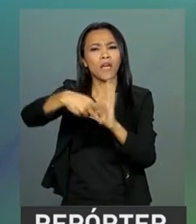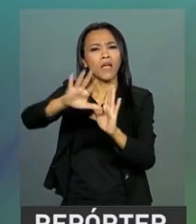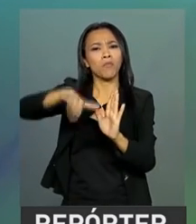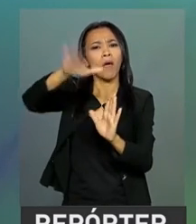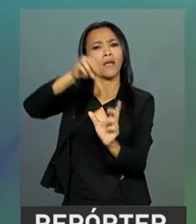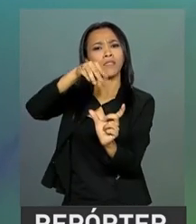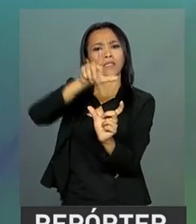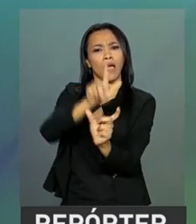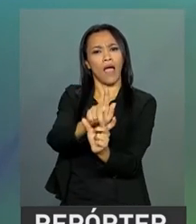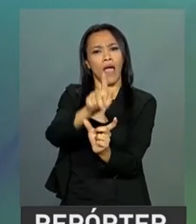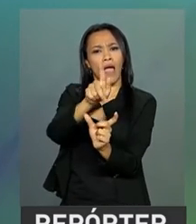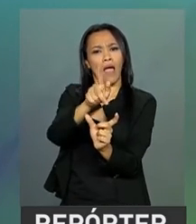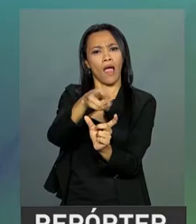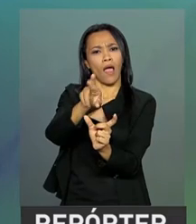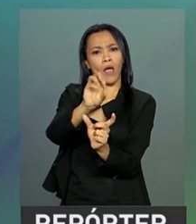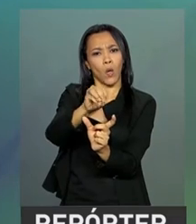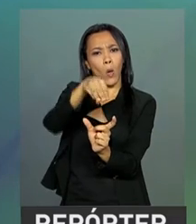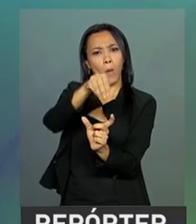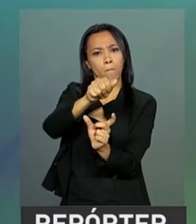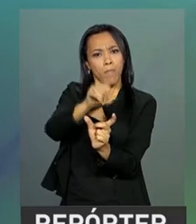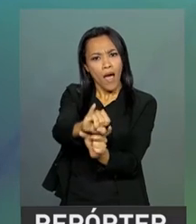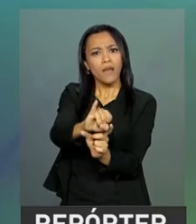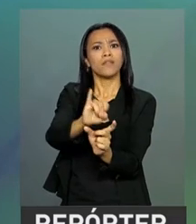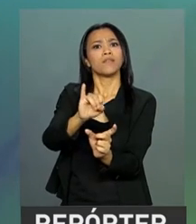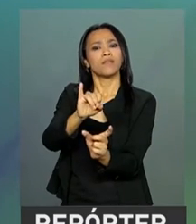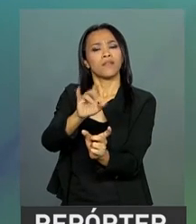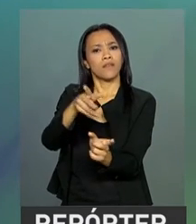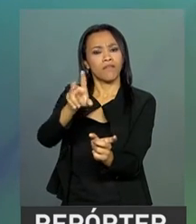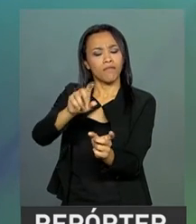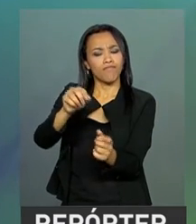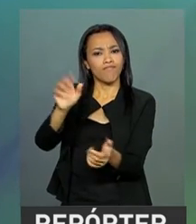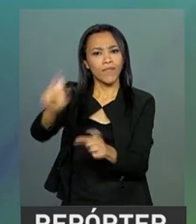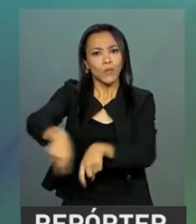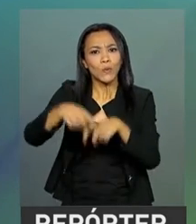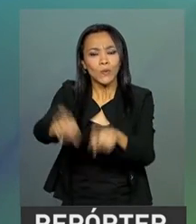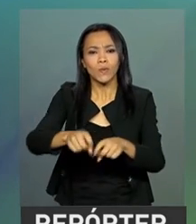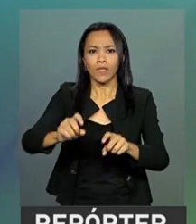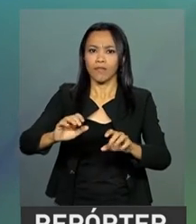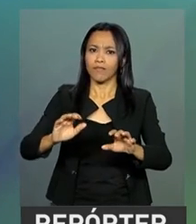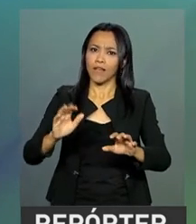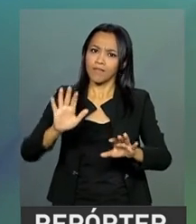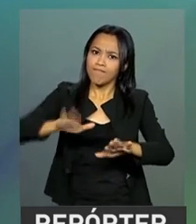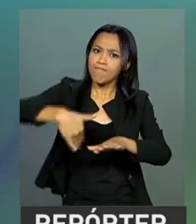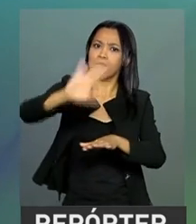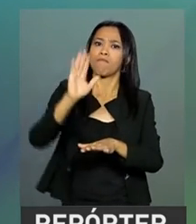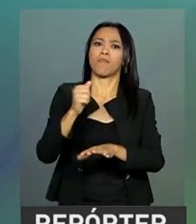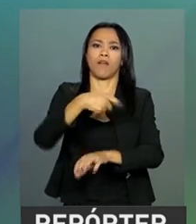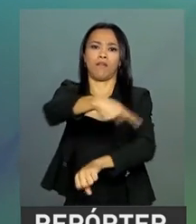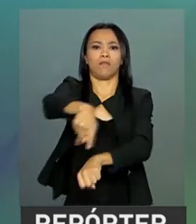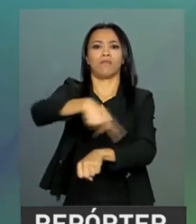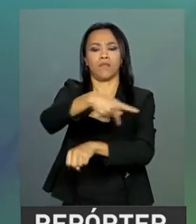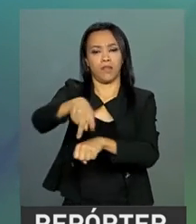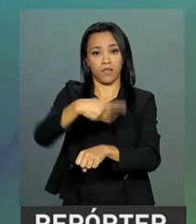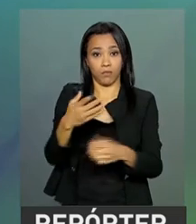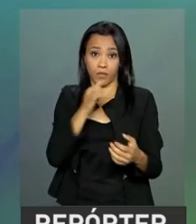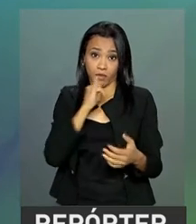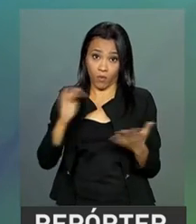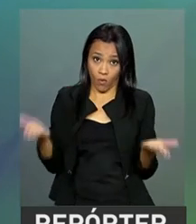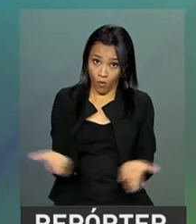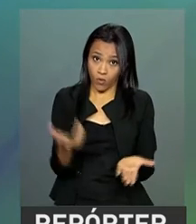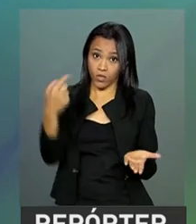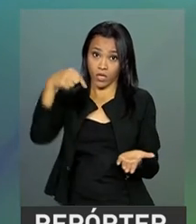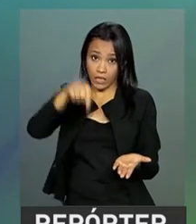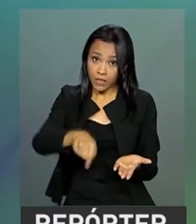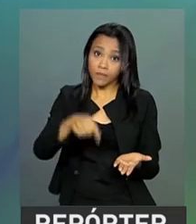mais que a agricultura faz pela economia brasileira. Não há dúvida quando nós dizemos, olha aqui, nós estamos hoje,